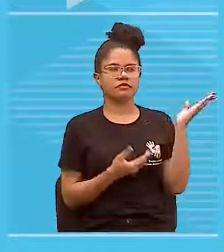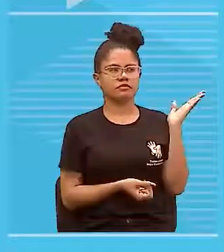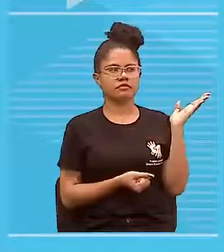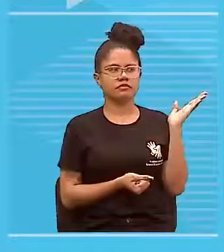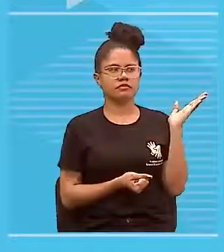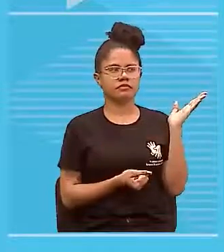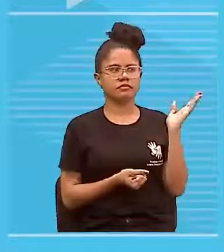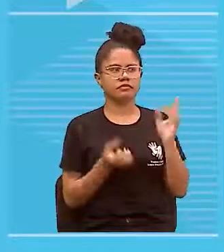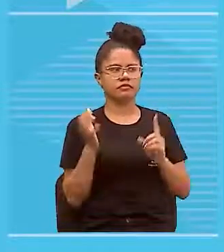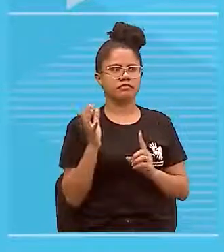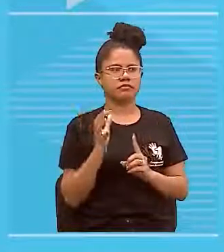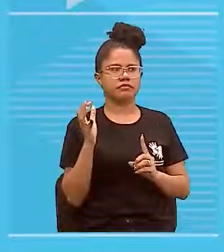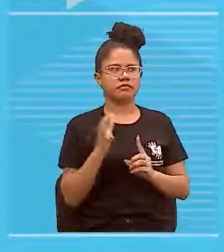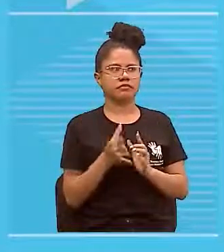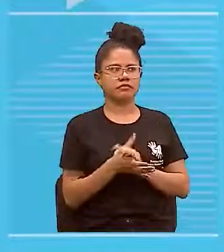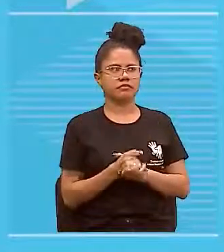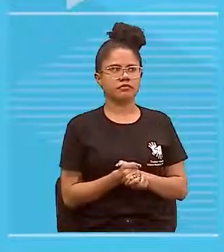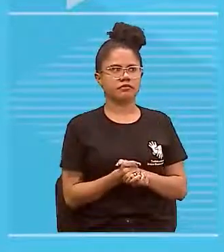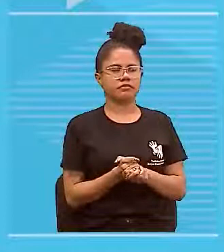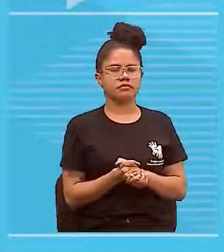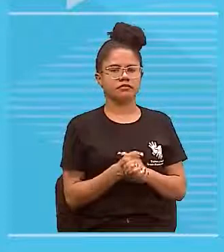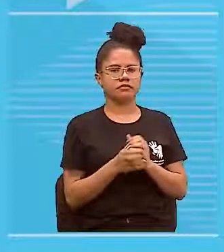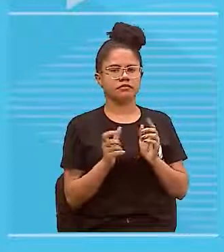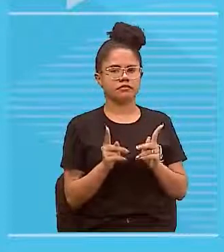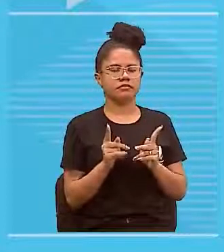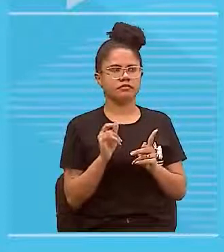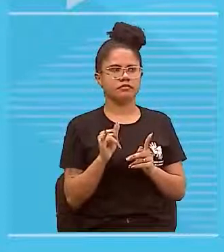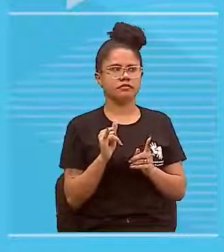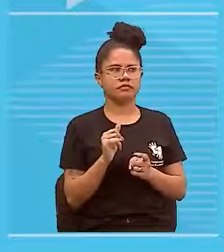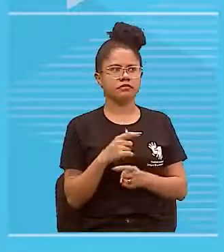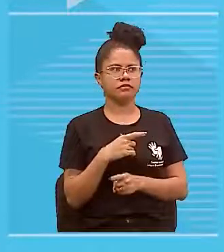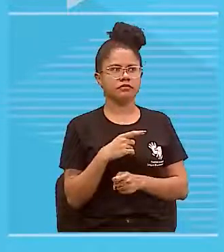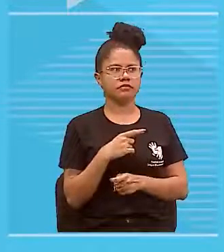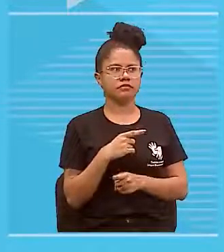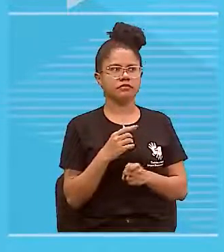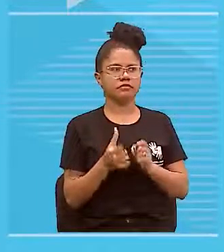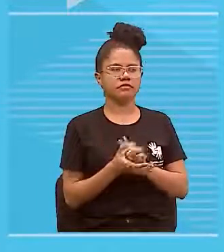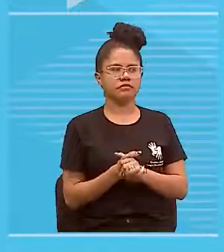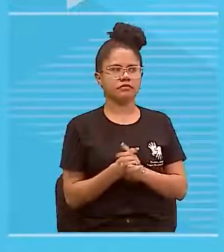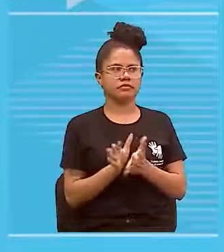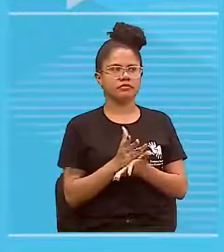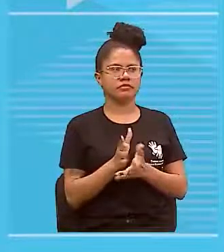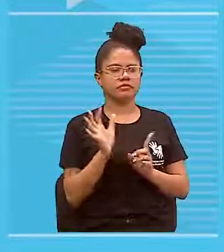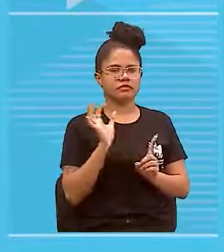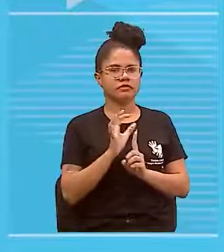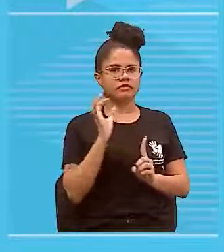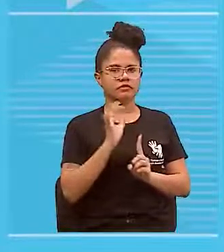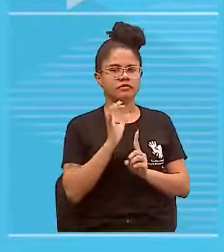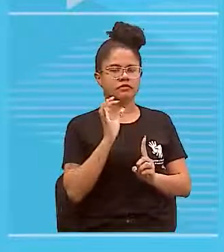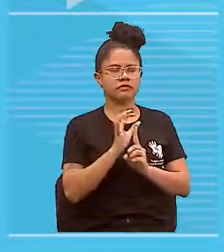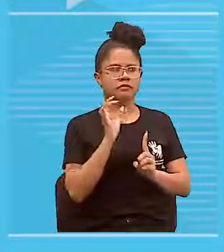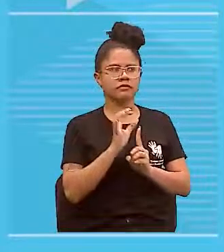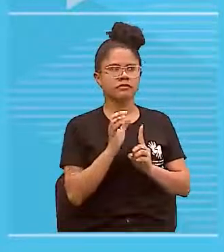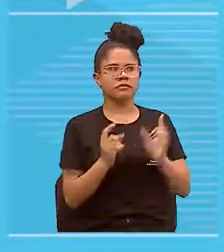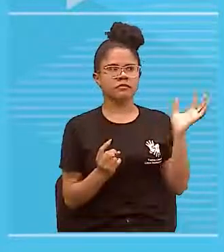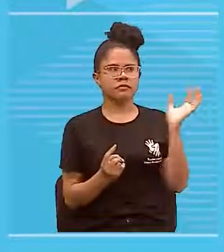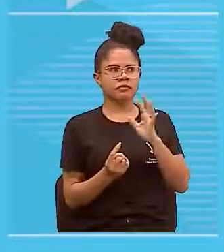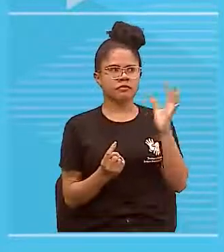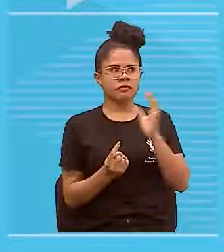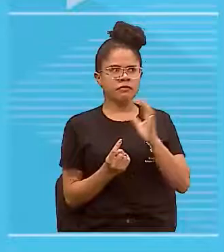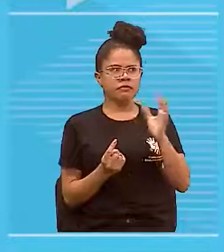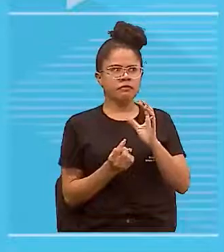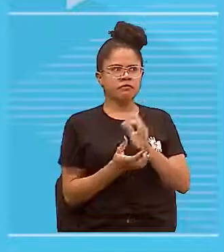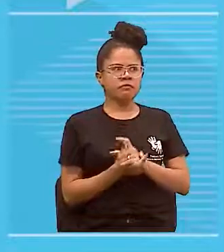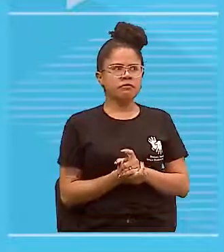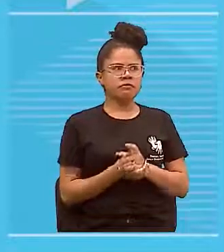abiótico aqui, ó, luminosidade. Então, quando eu tenho fatores abióticos como a luminosidade